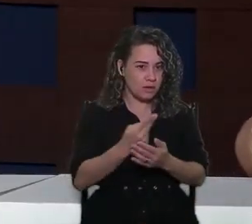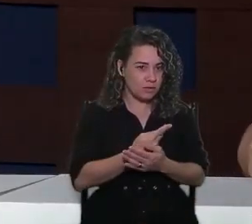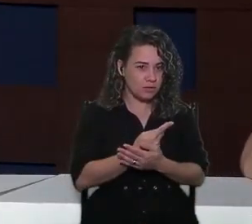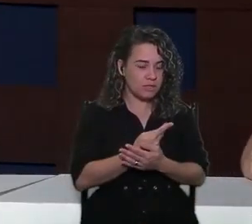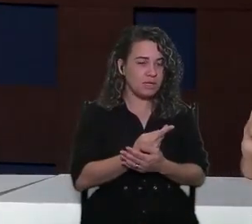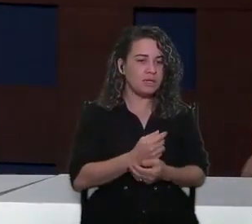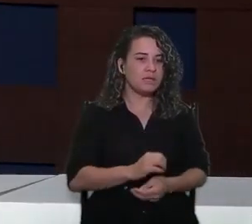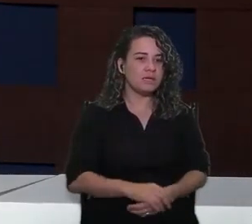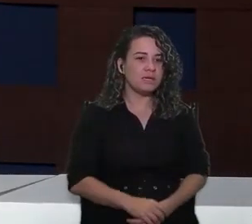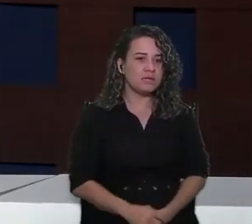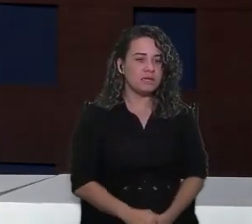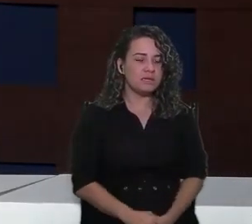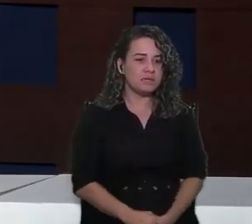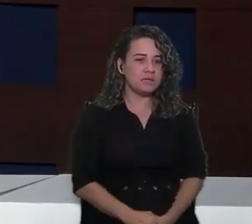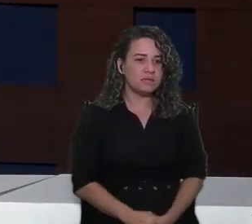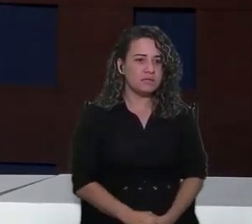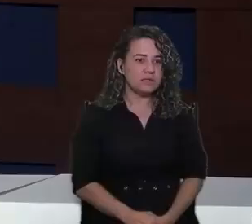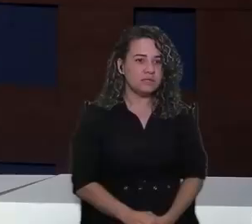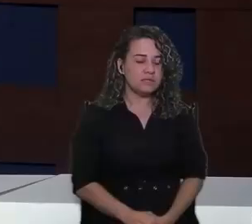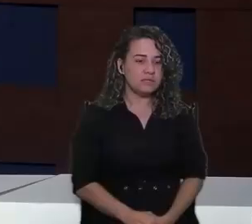ir,